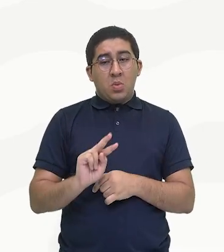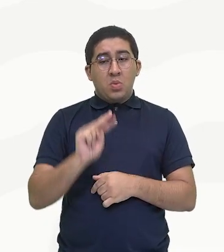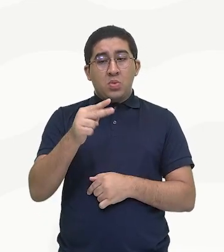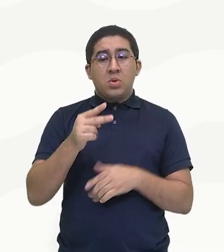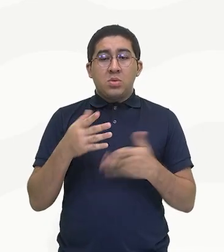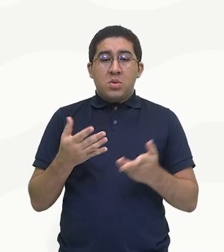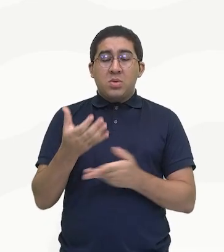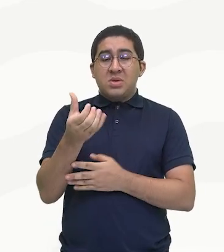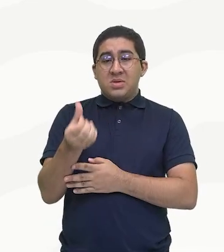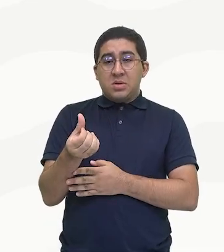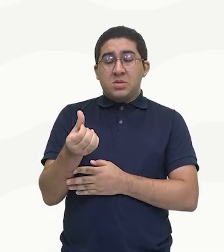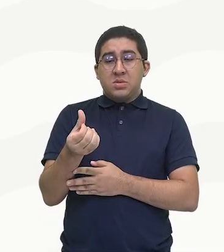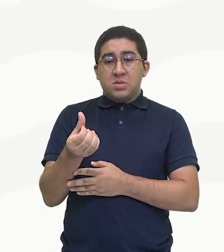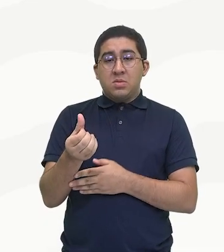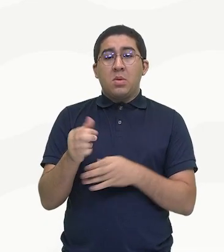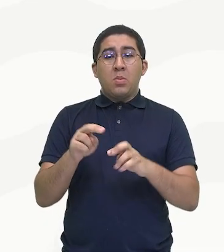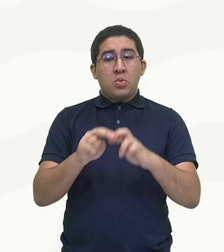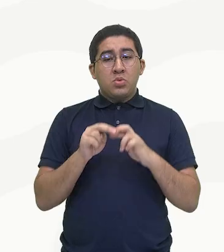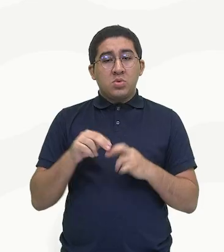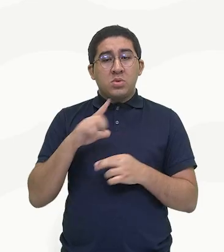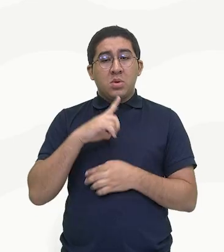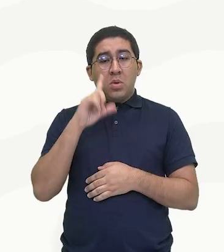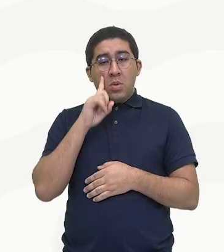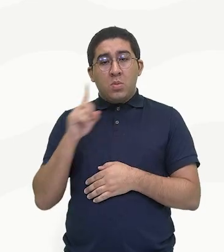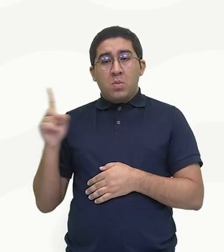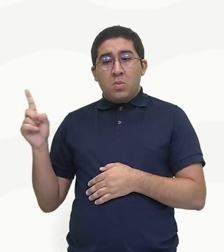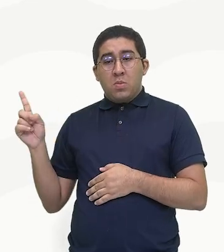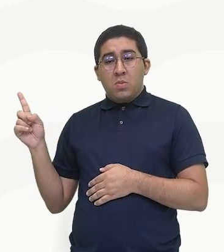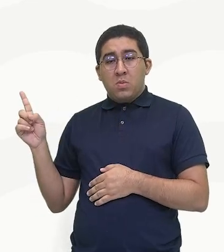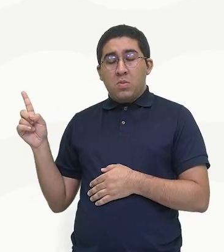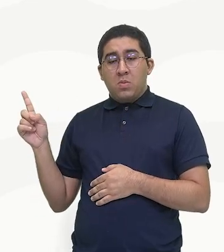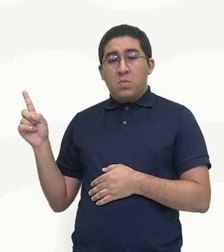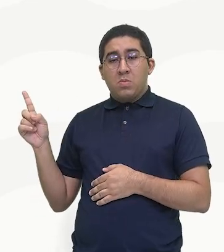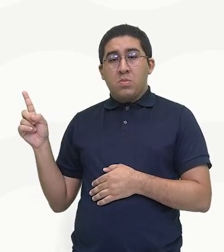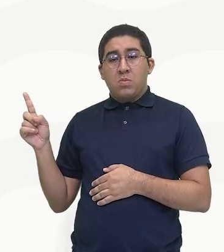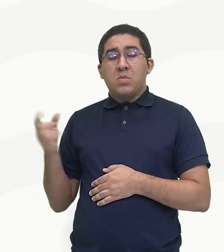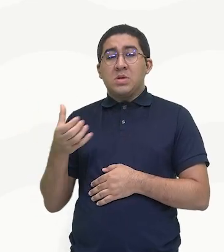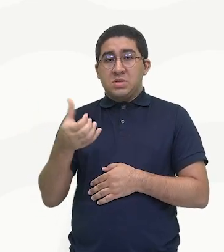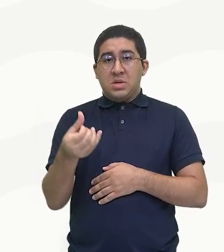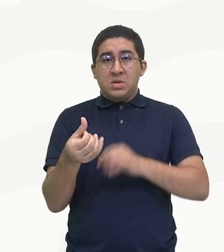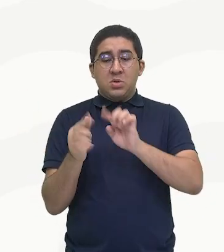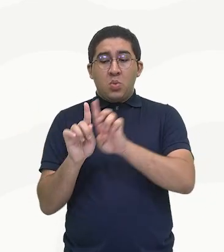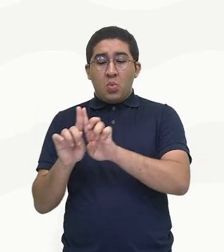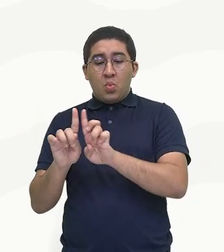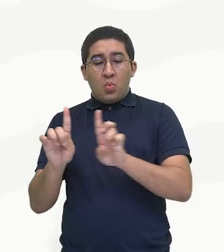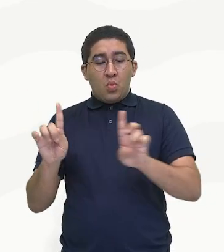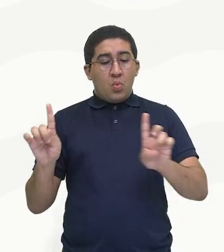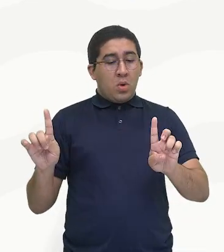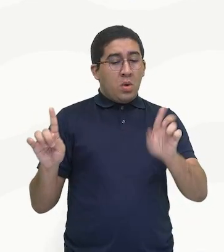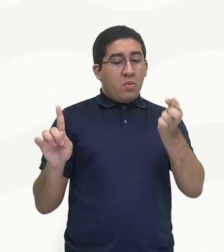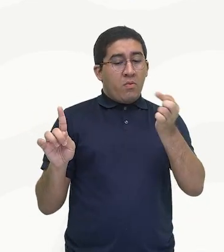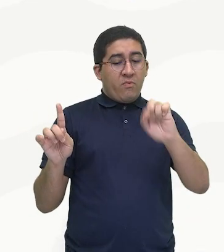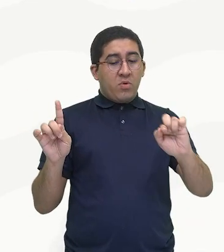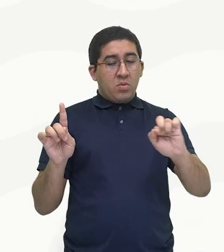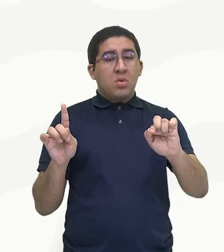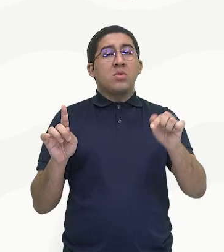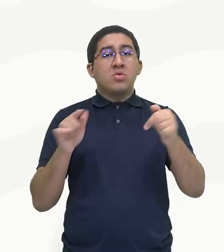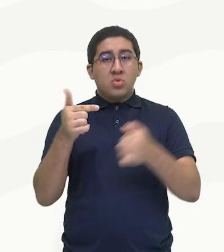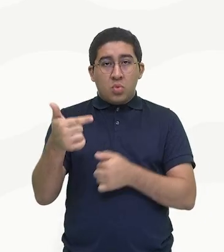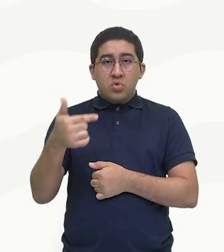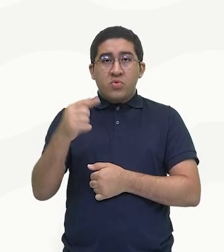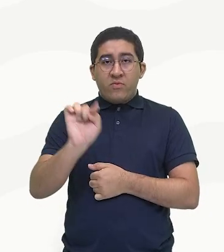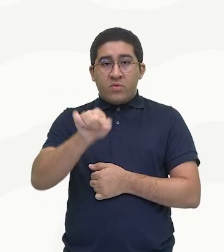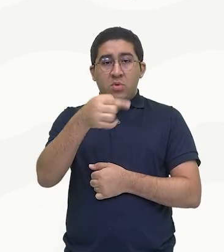são 6 casas. Por isso que eu conto daqui para cá, ó, 6 casas decimais. Ou seja,